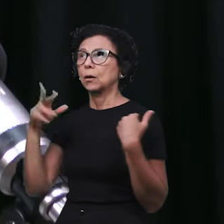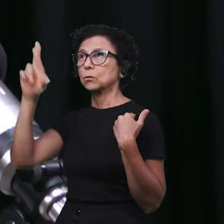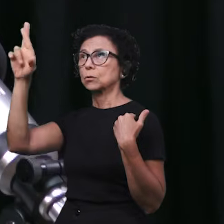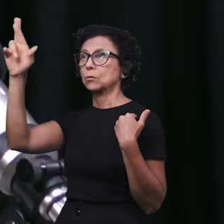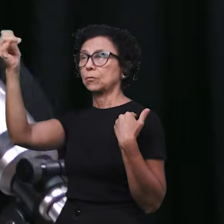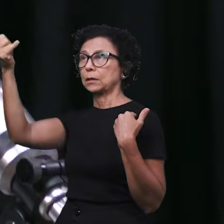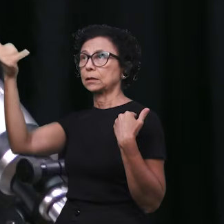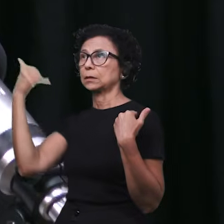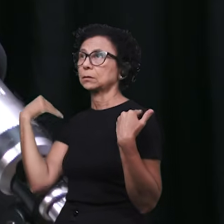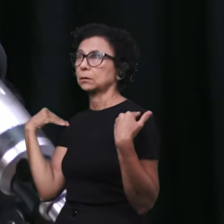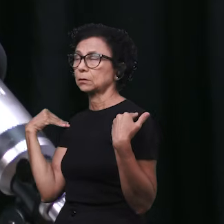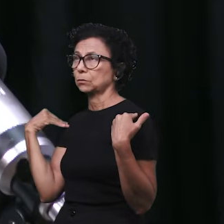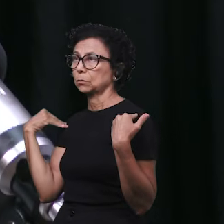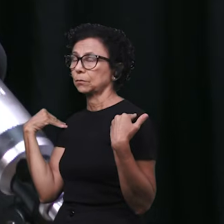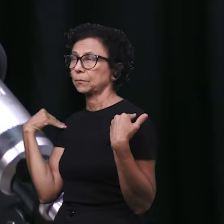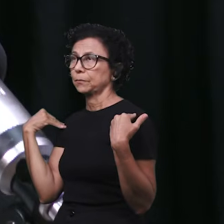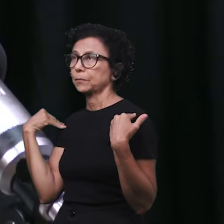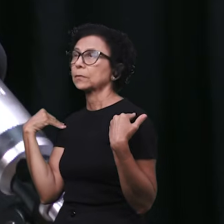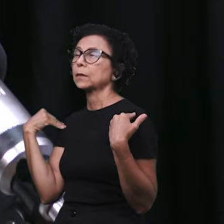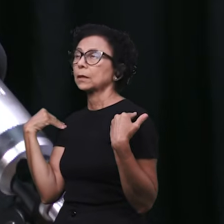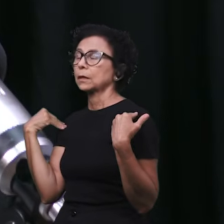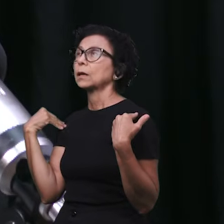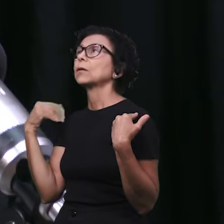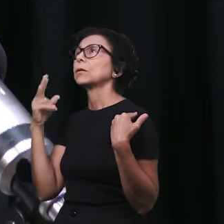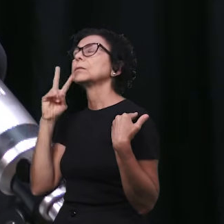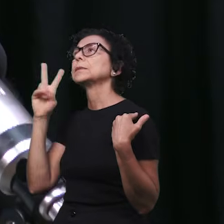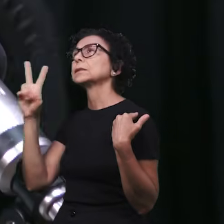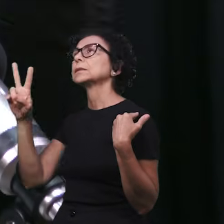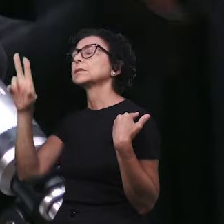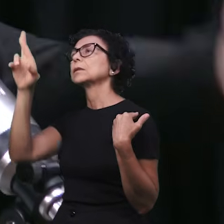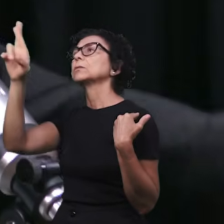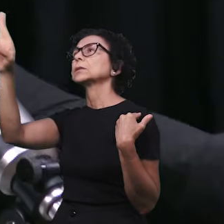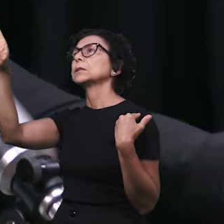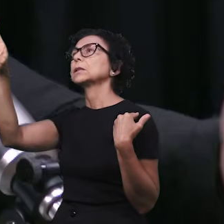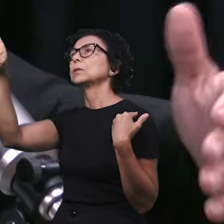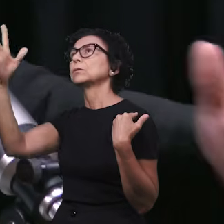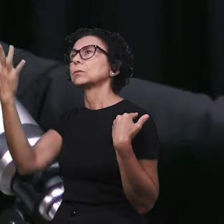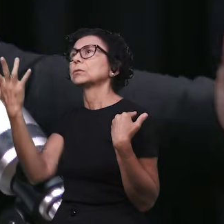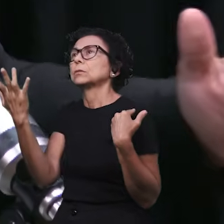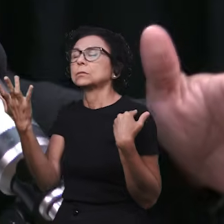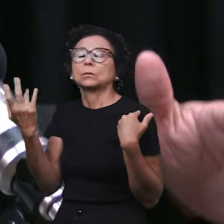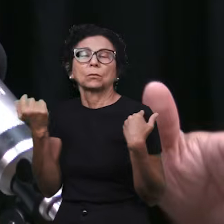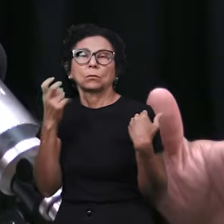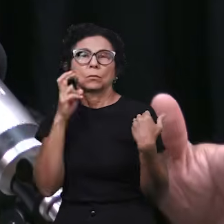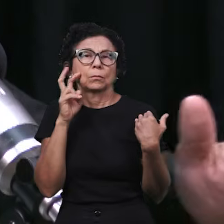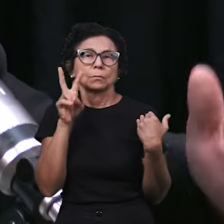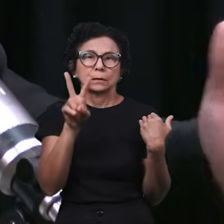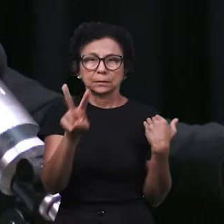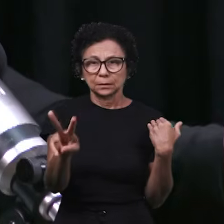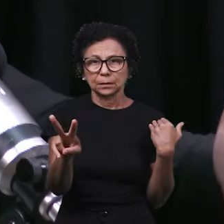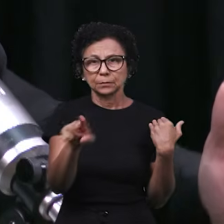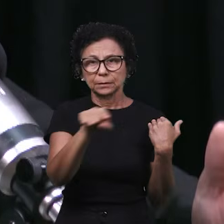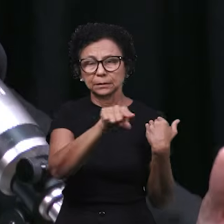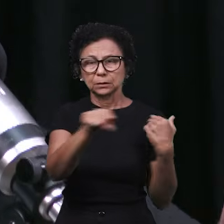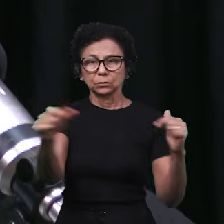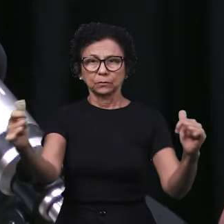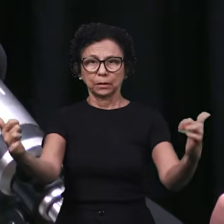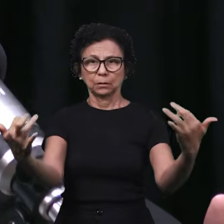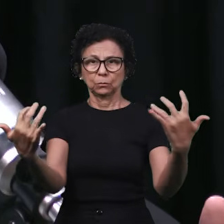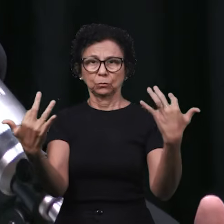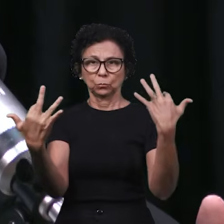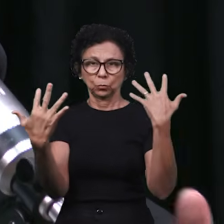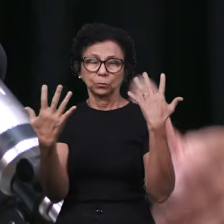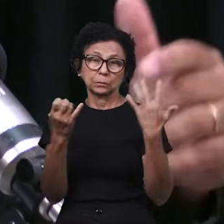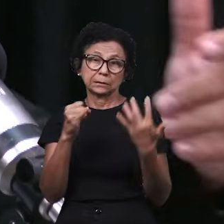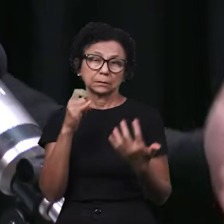baixo. Eu falando com o Senhor, eu estou olhando para cima, ou olhando para frente, né? Se for para o público, no caso é o surdo que está